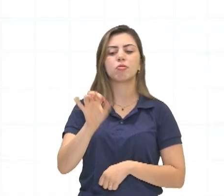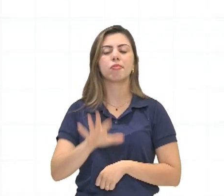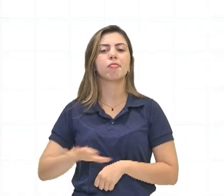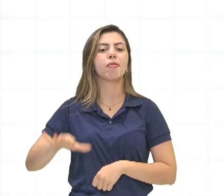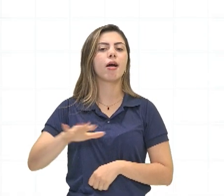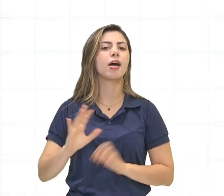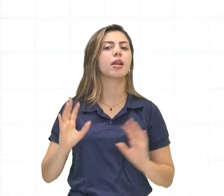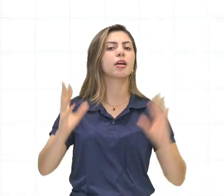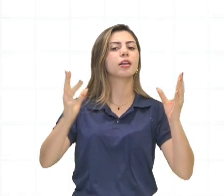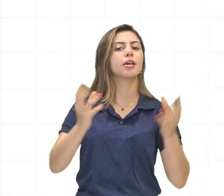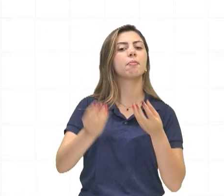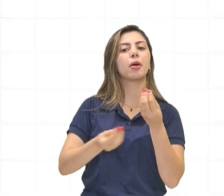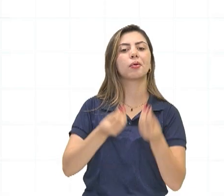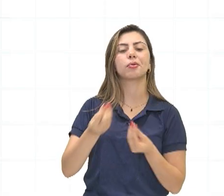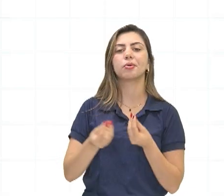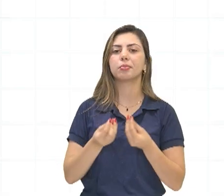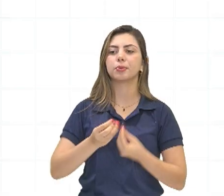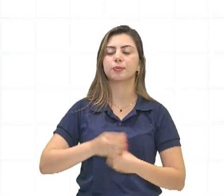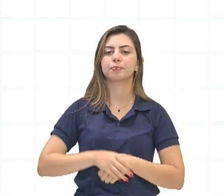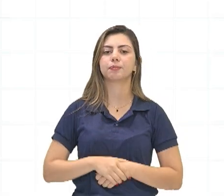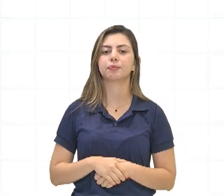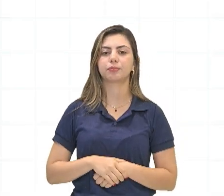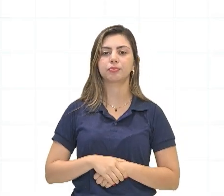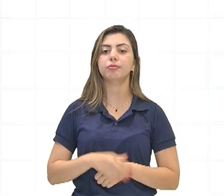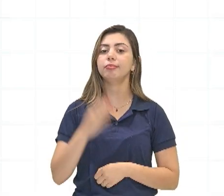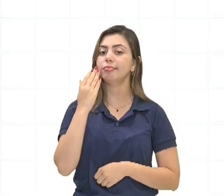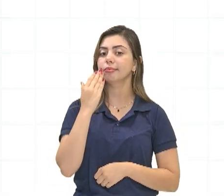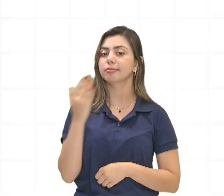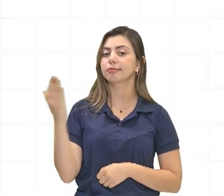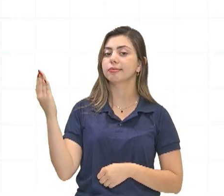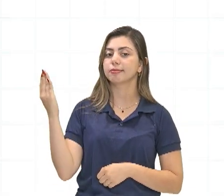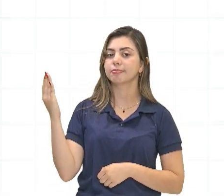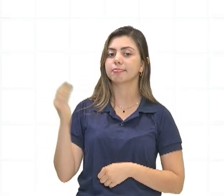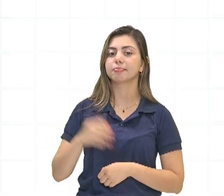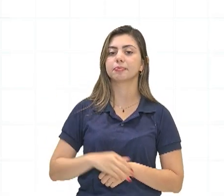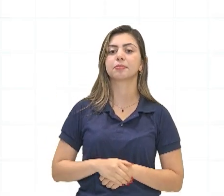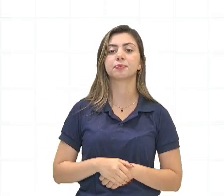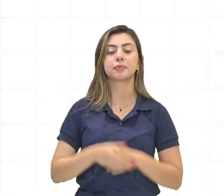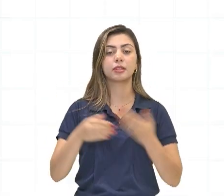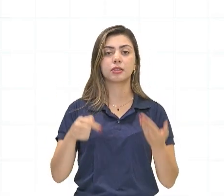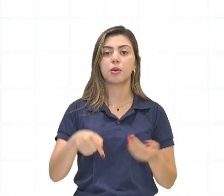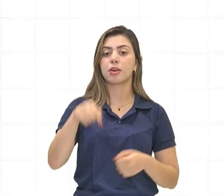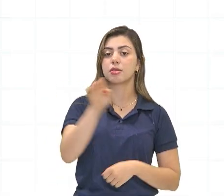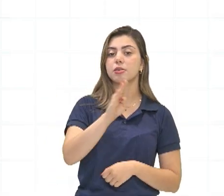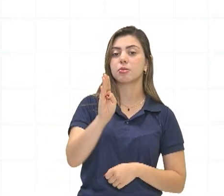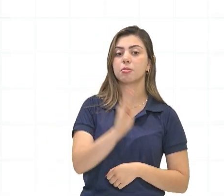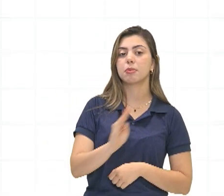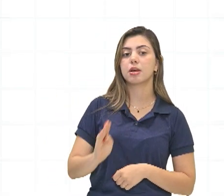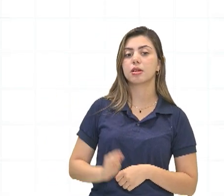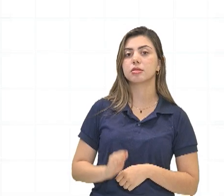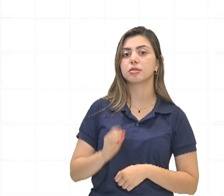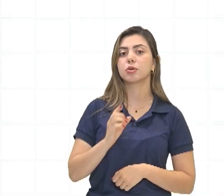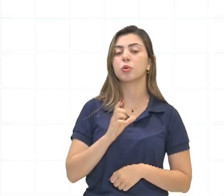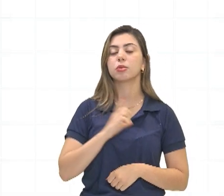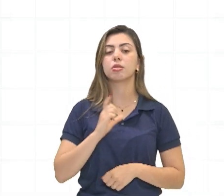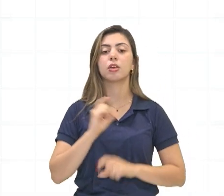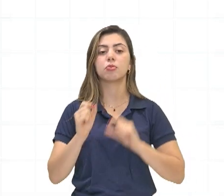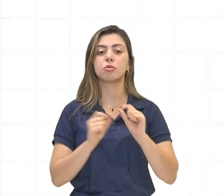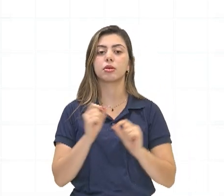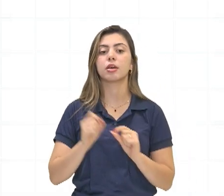temos aí na nossa próxima cartela. A maior parte do território brasileiro encontra-se na